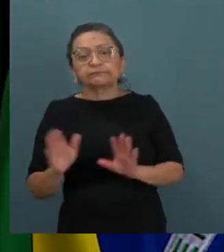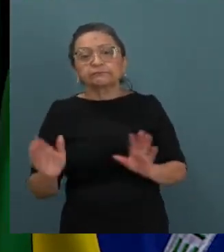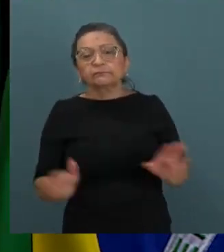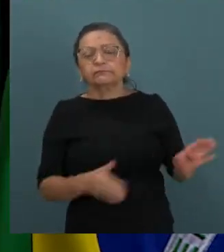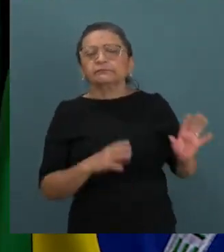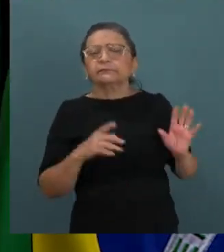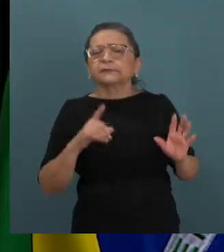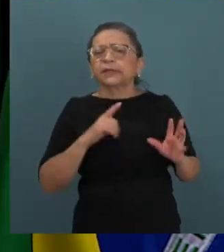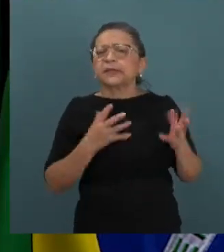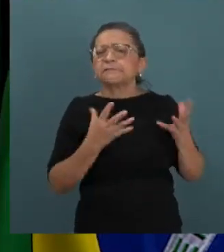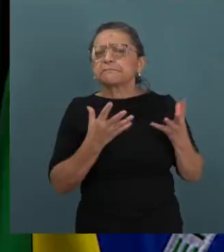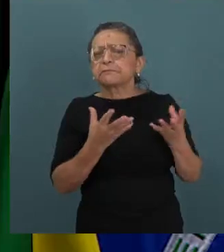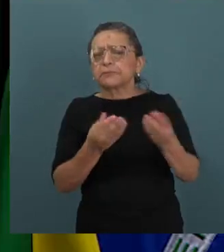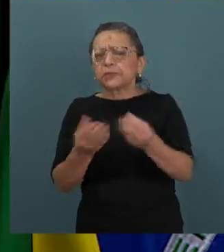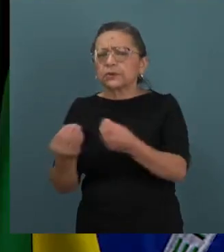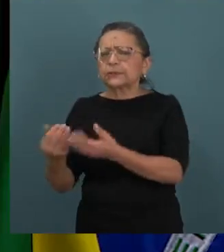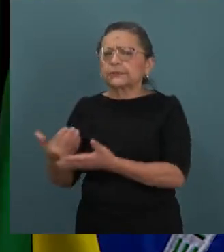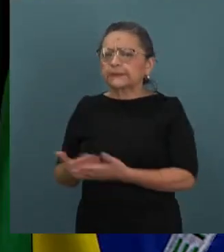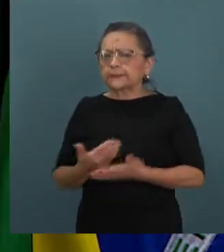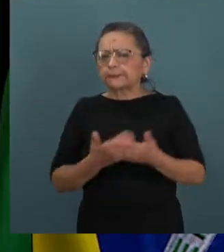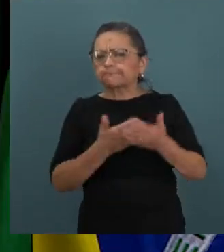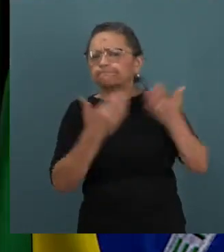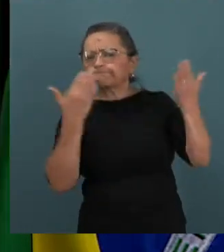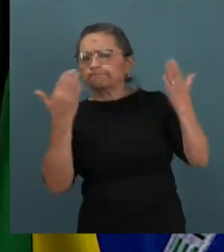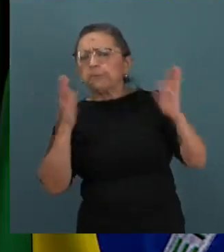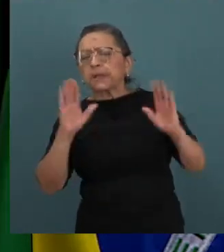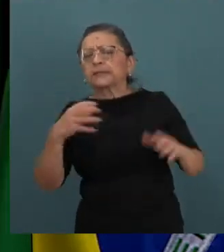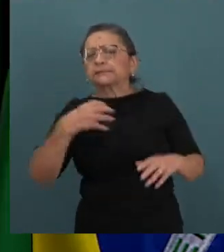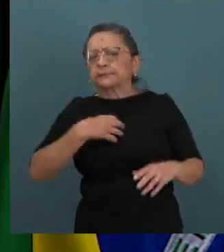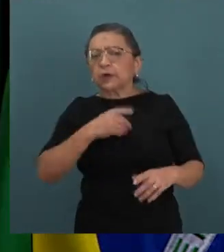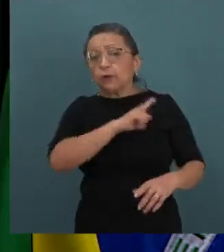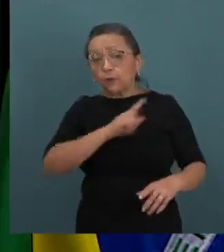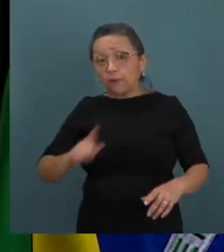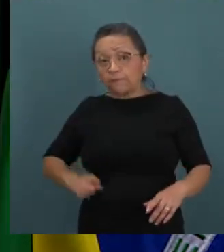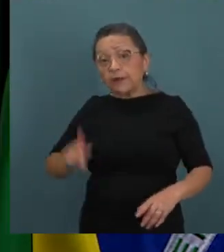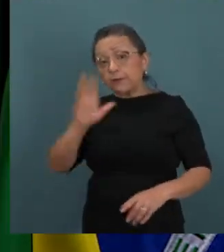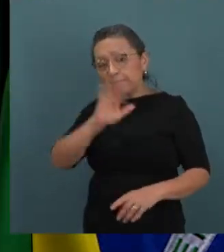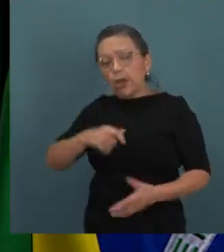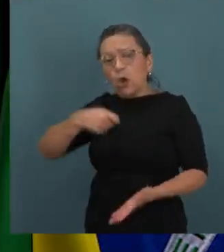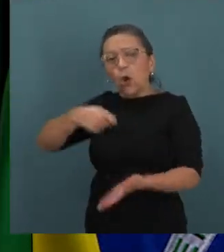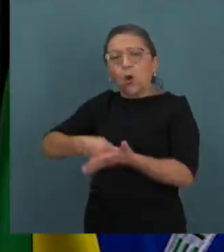muita especulação, mas certamente o governo será obrigado,